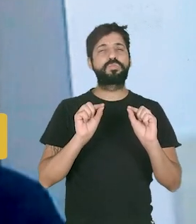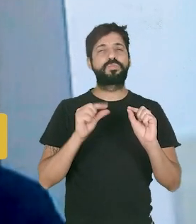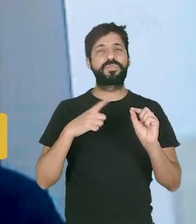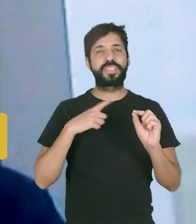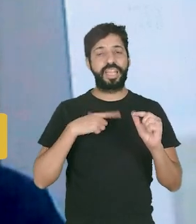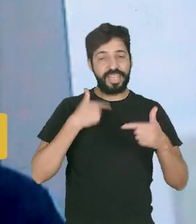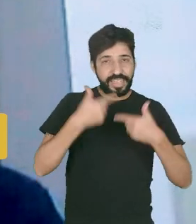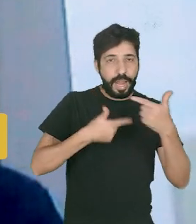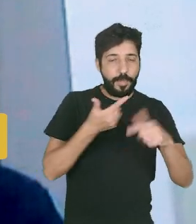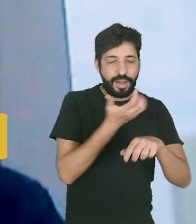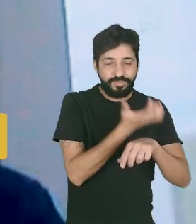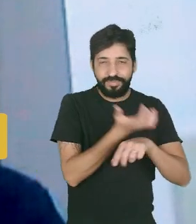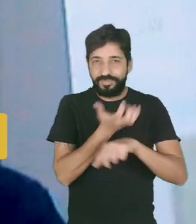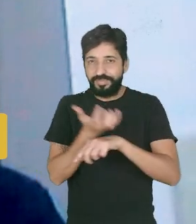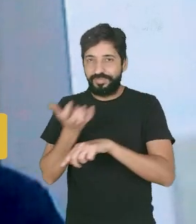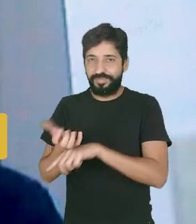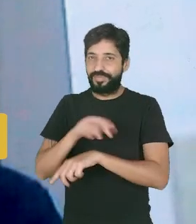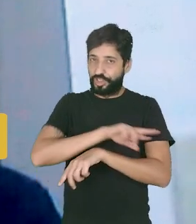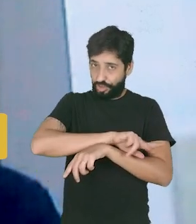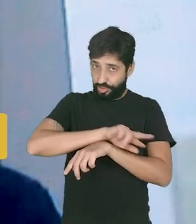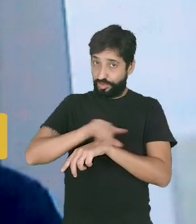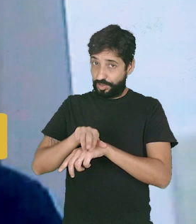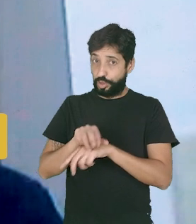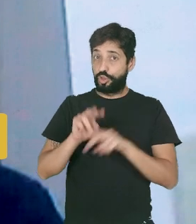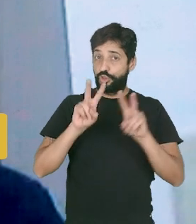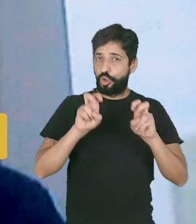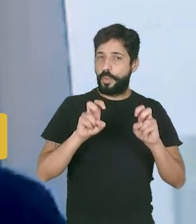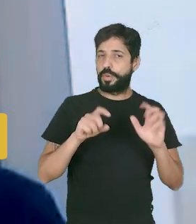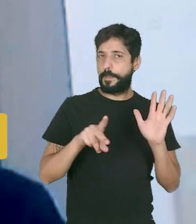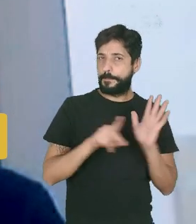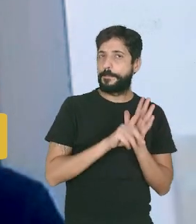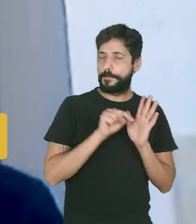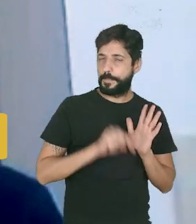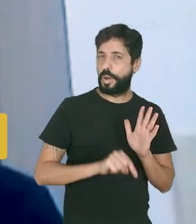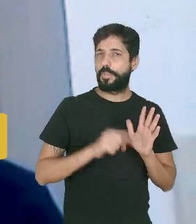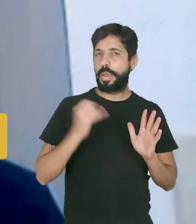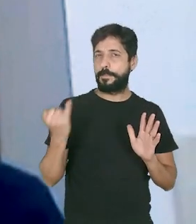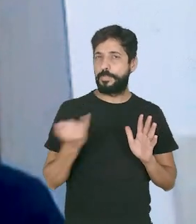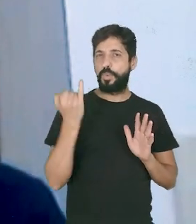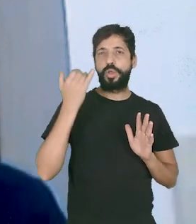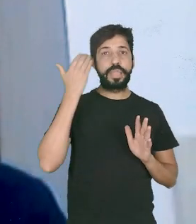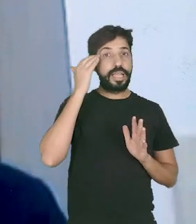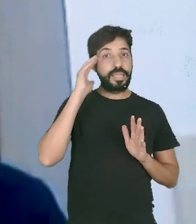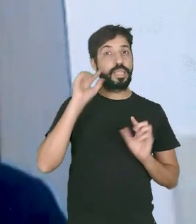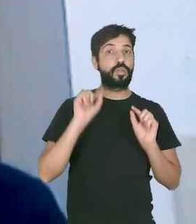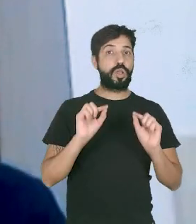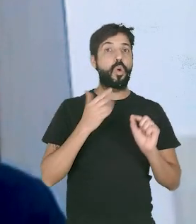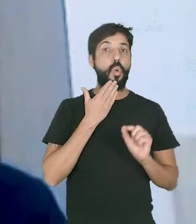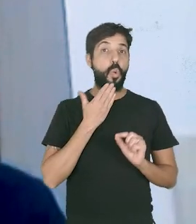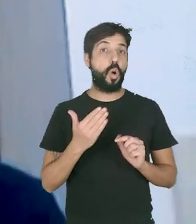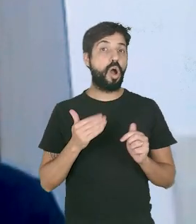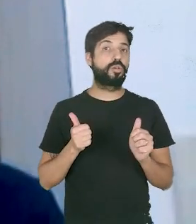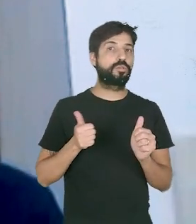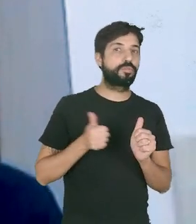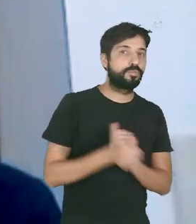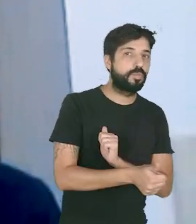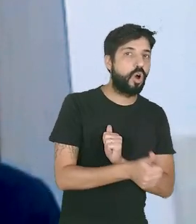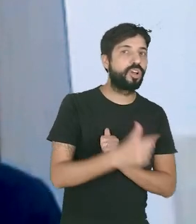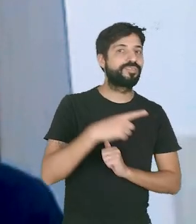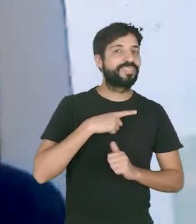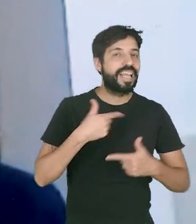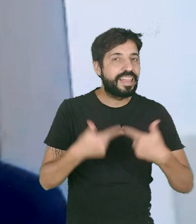trabalho interdisciplinar. Em relação à particularidade, é importante a gente poder entender qual o esporte que está